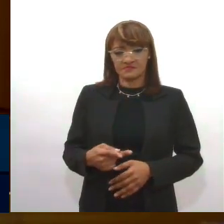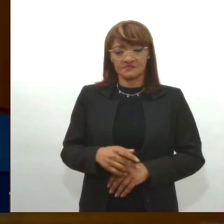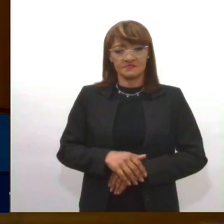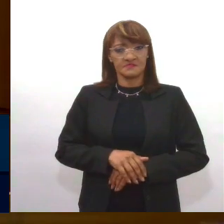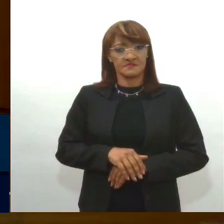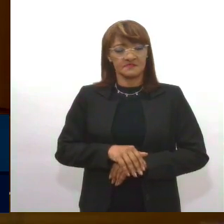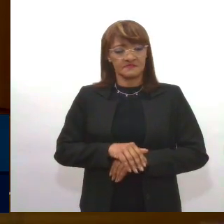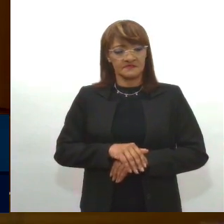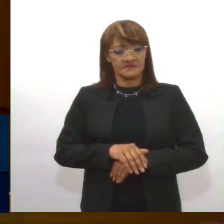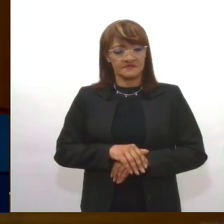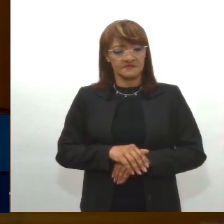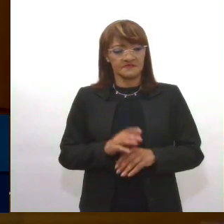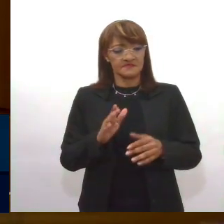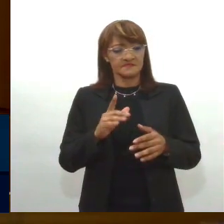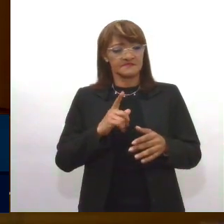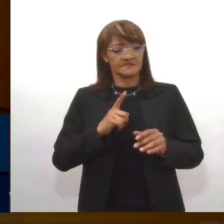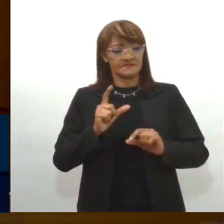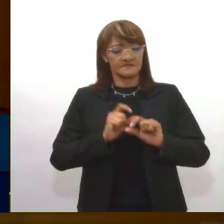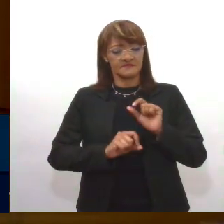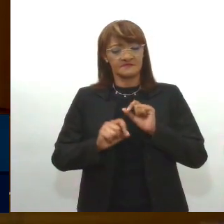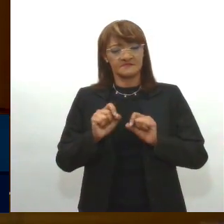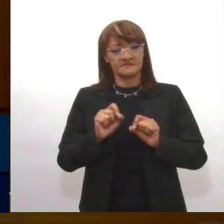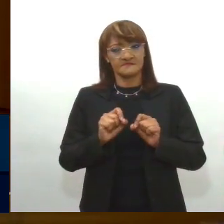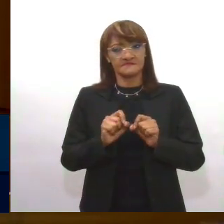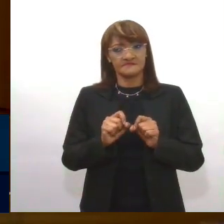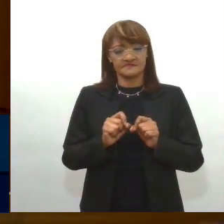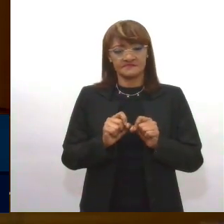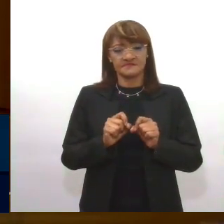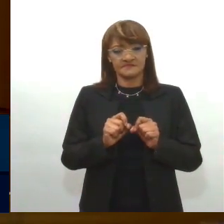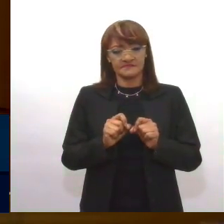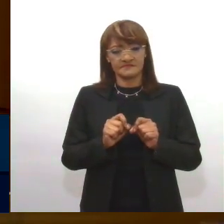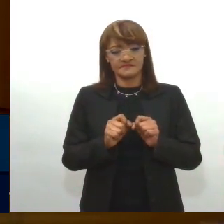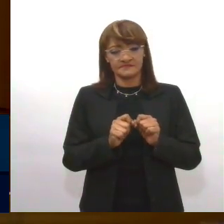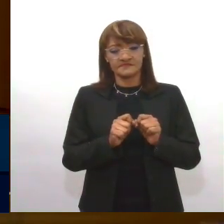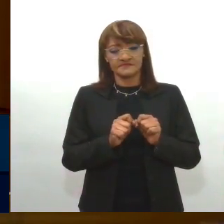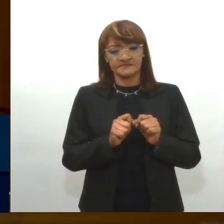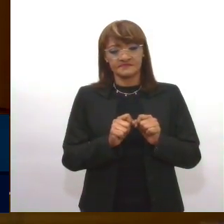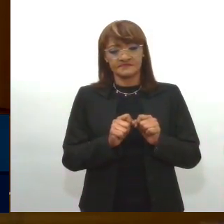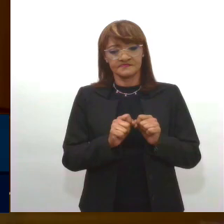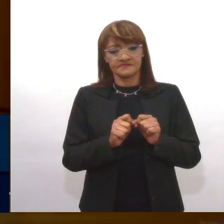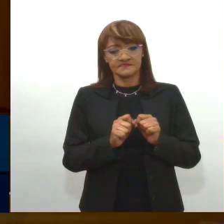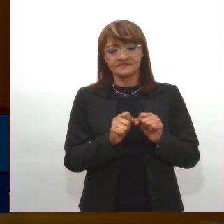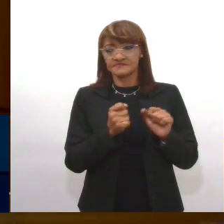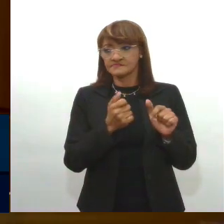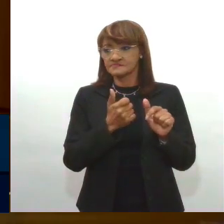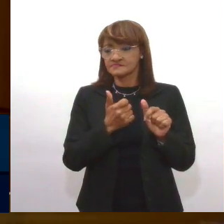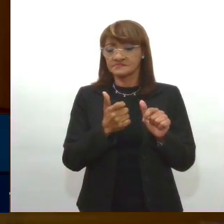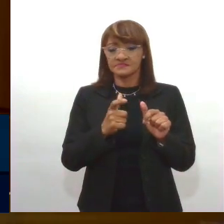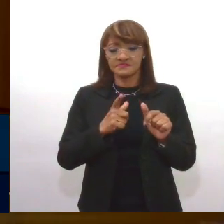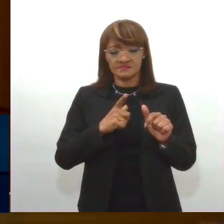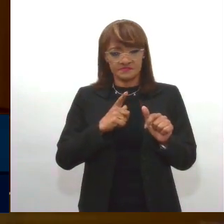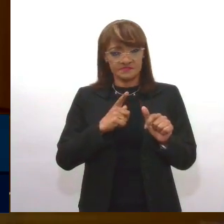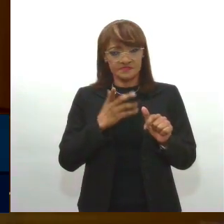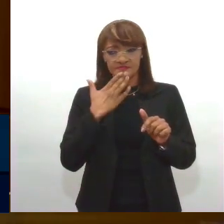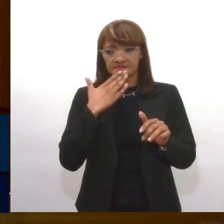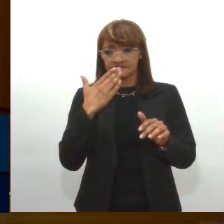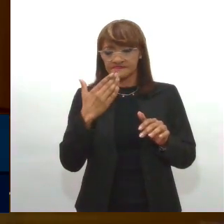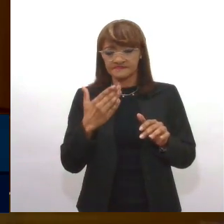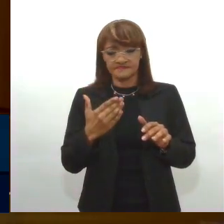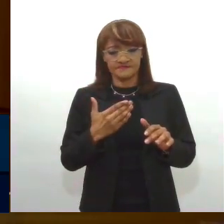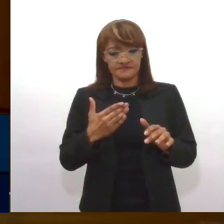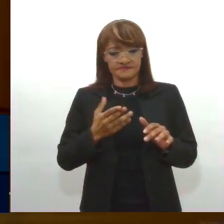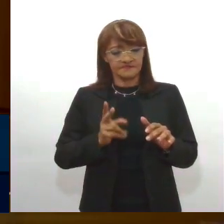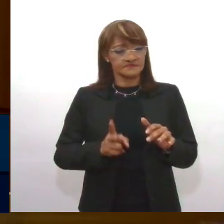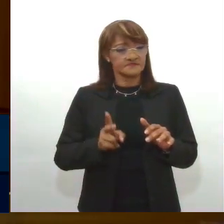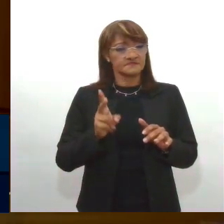são demandas que sempre me trousseram a fazer a minha atuação política